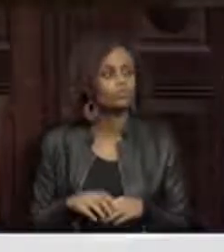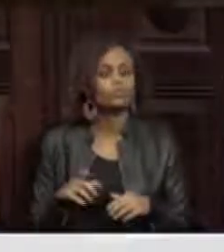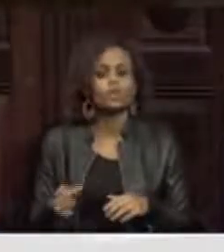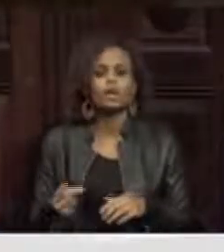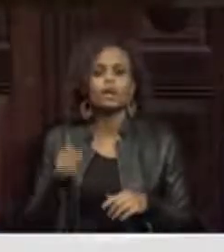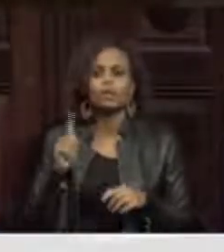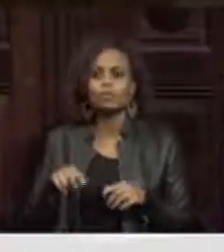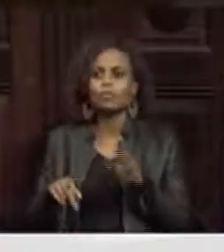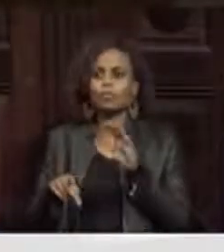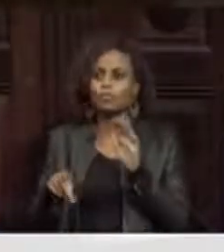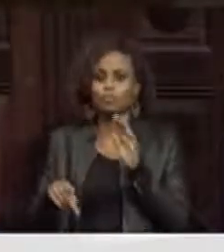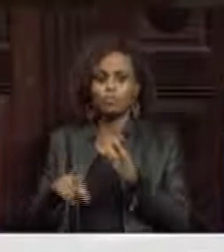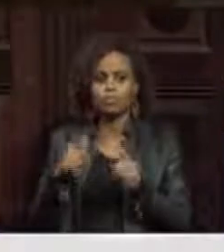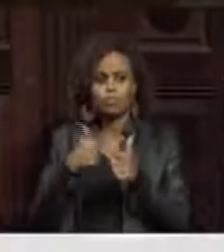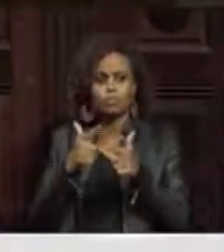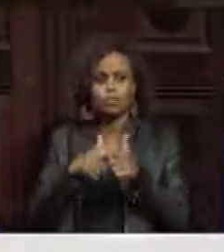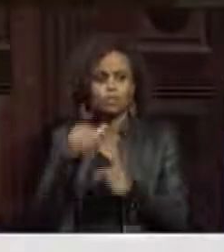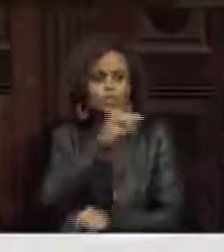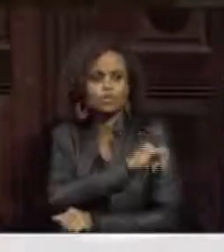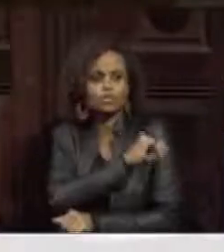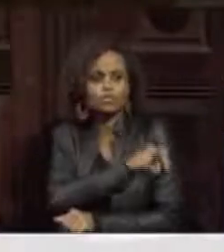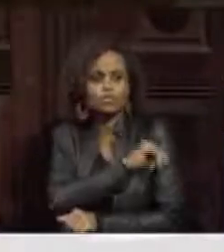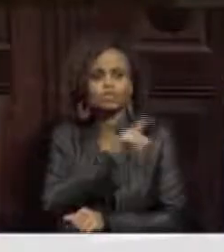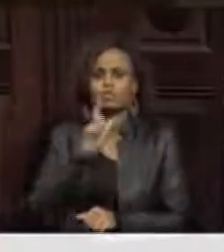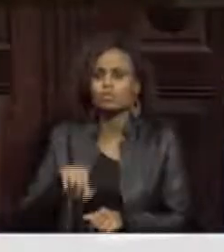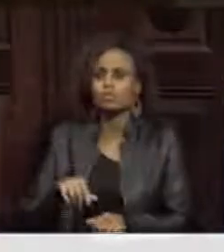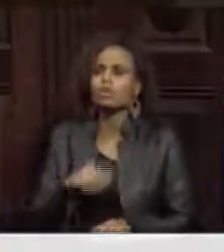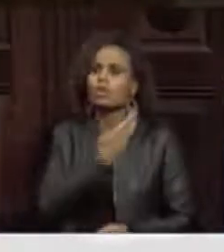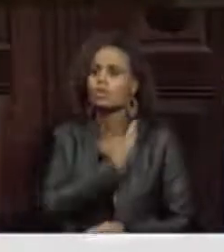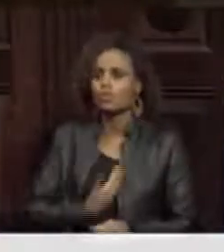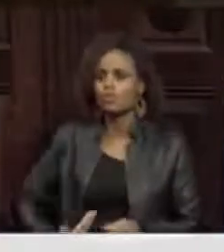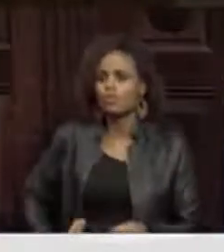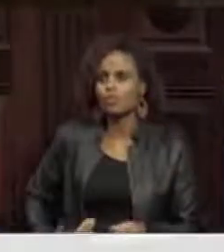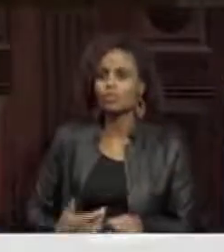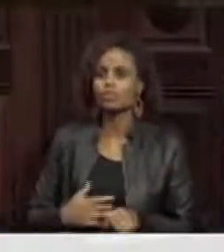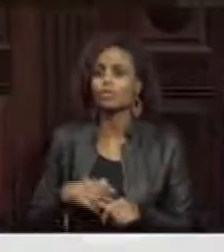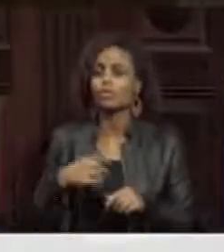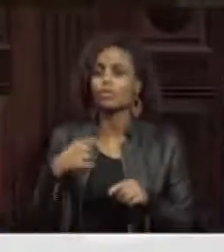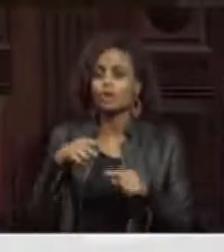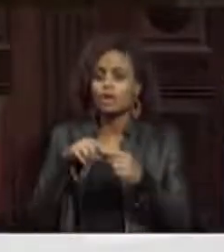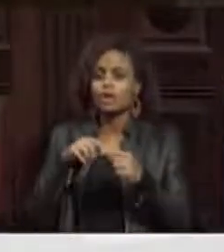Janeiro, que não valorizou seus servidores,